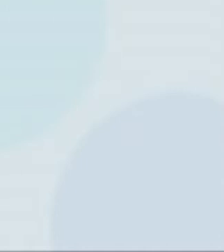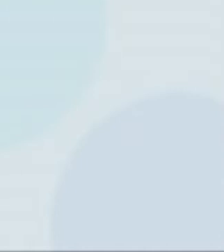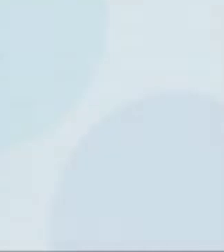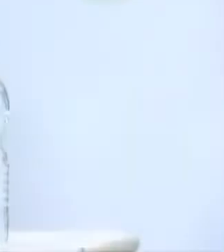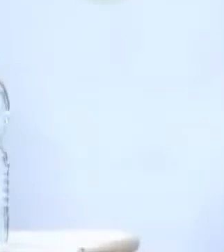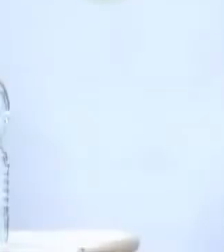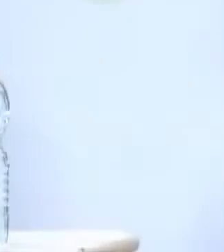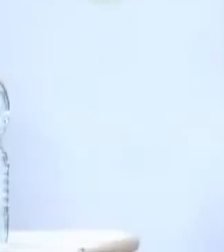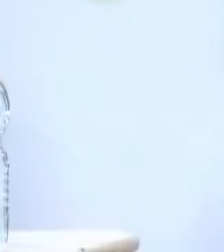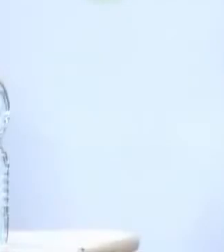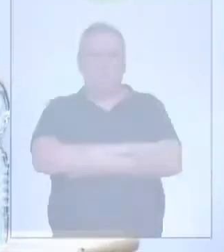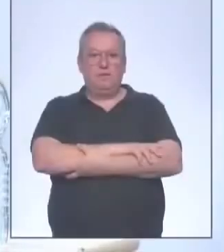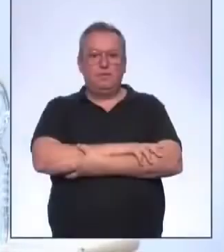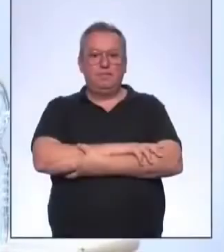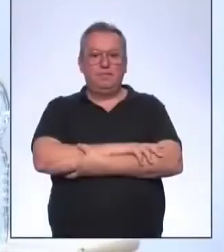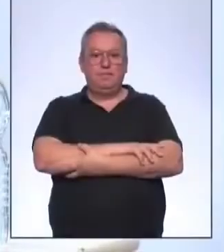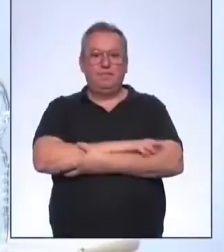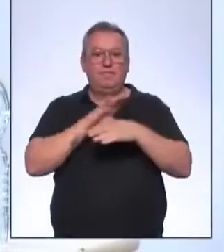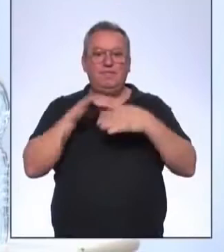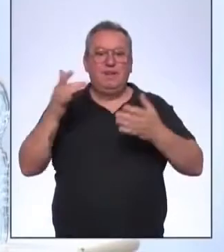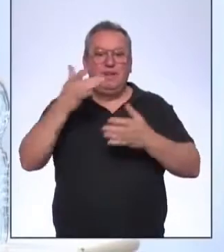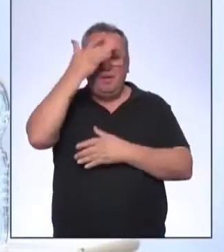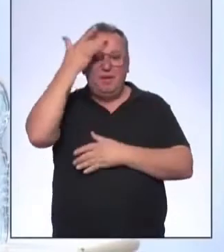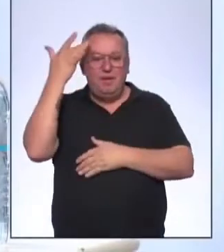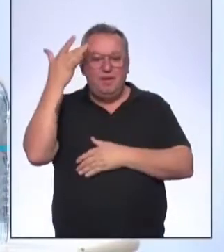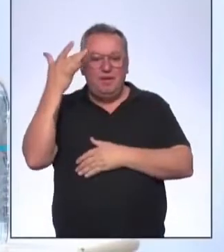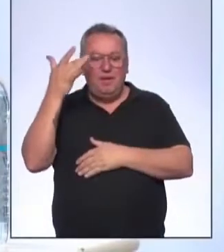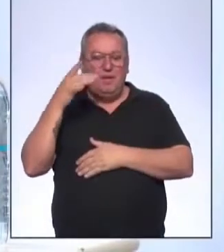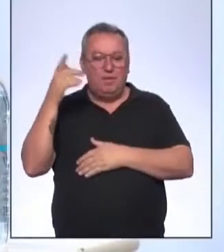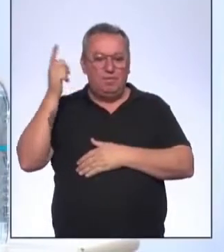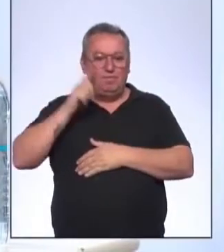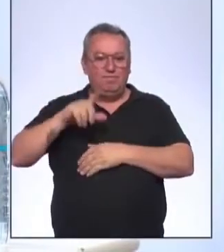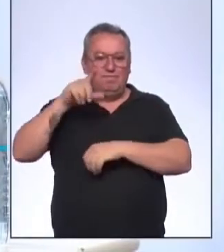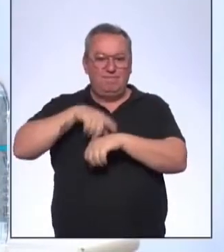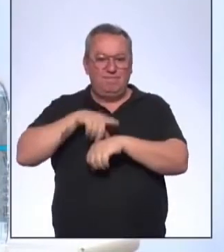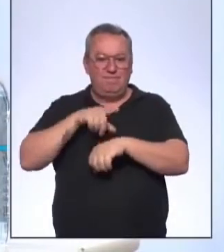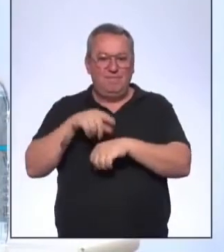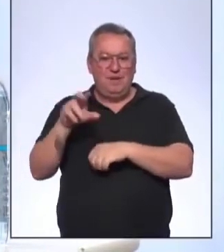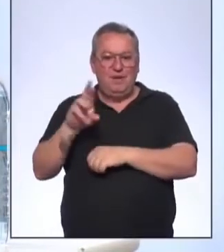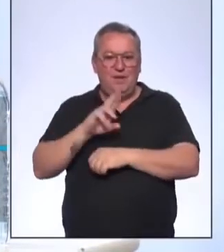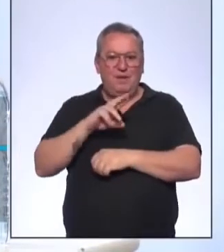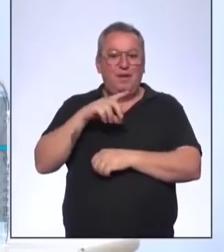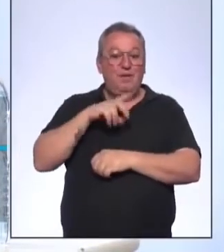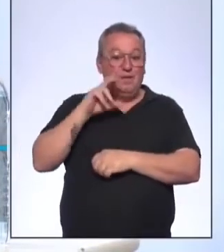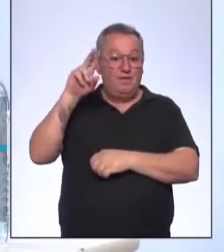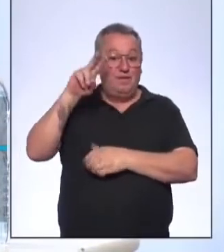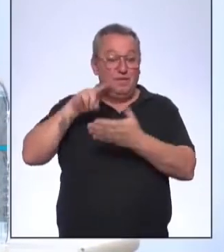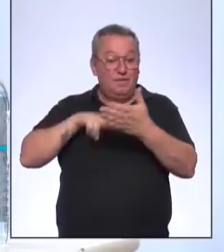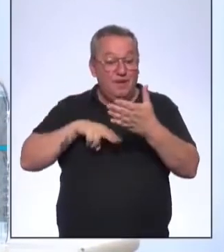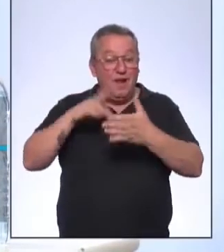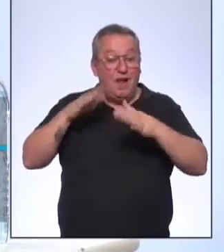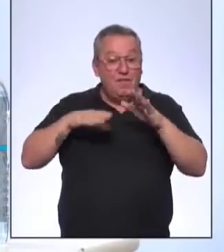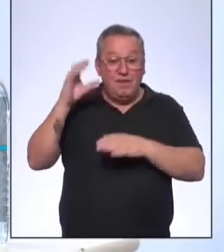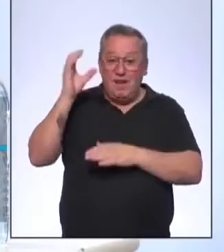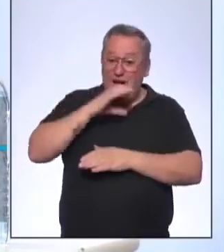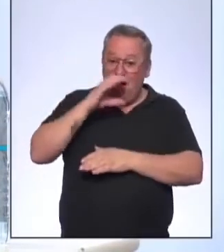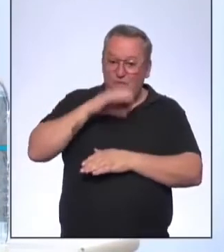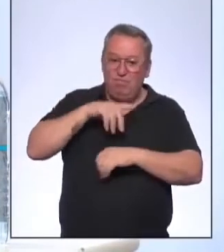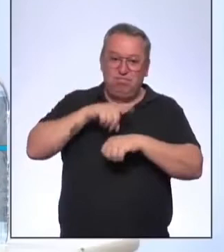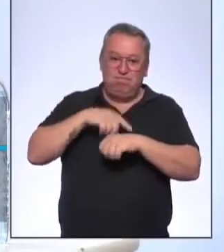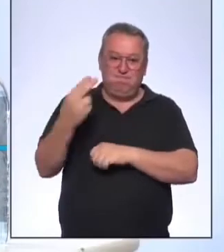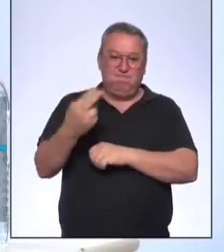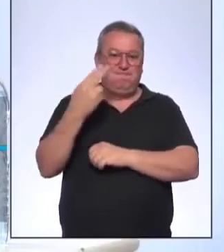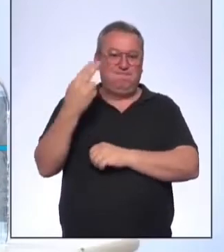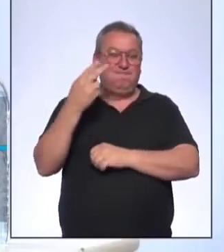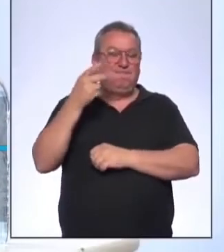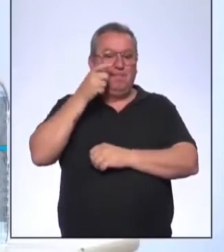Oi e aí pessoal deu tempo dessa vez eu tenho lido que às vezes fica um pouquinho rápido